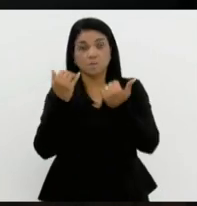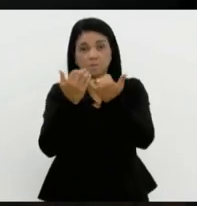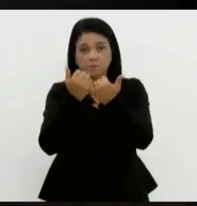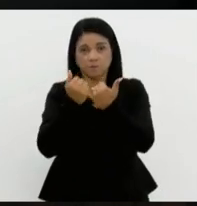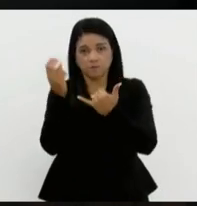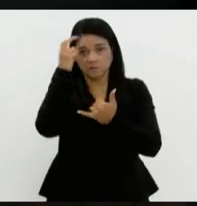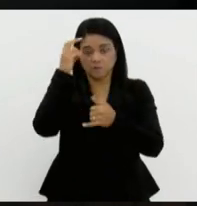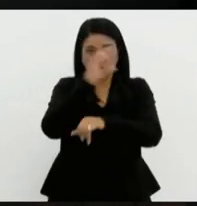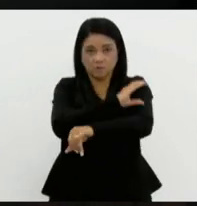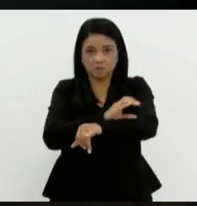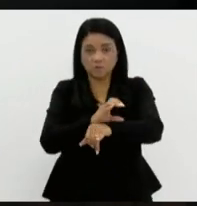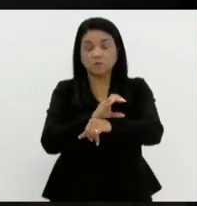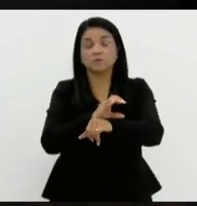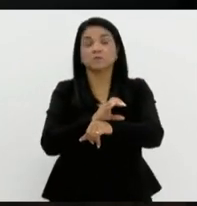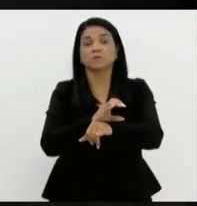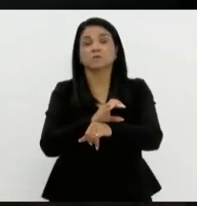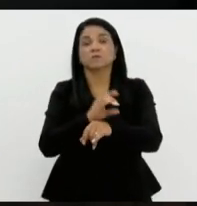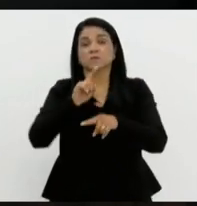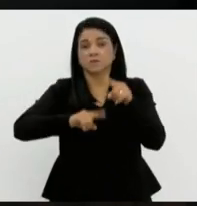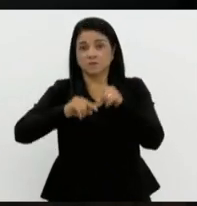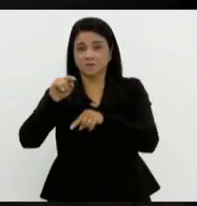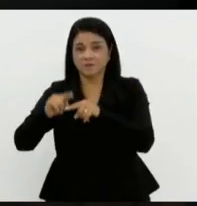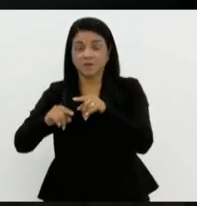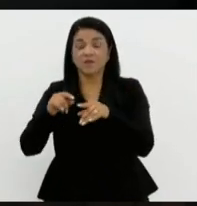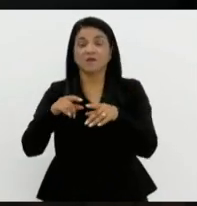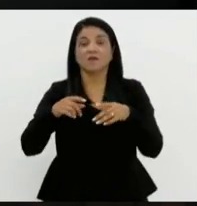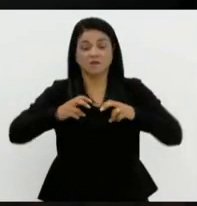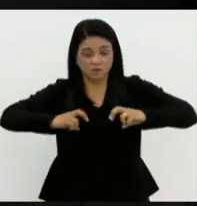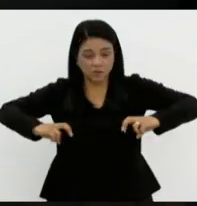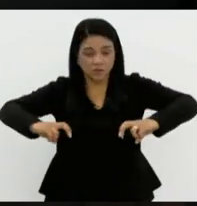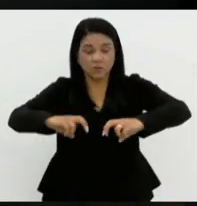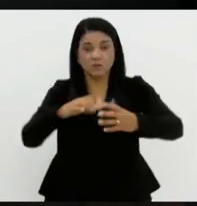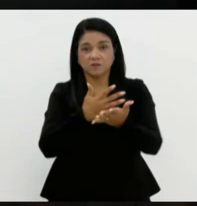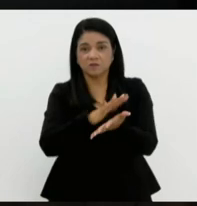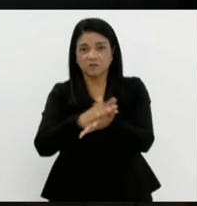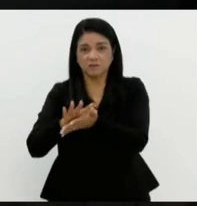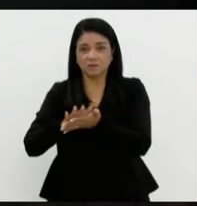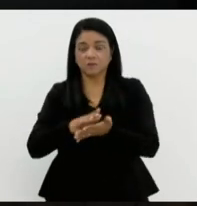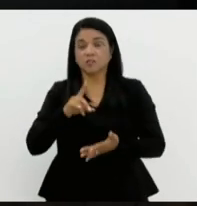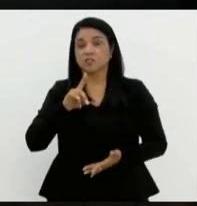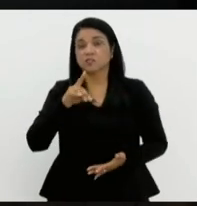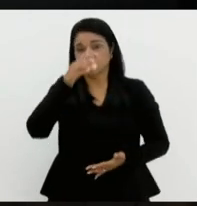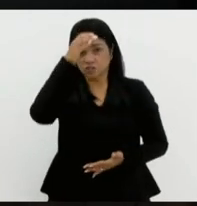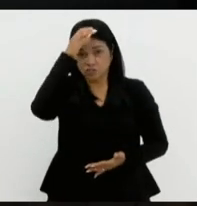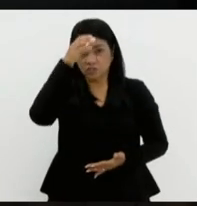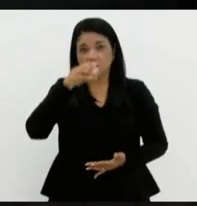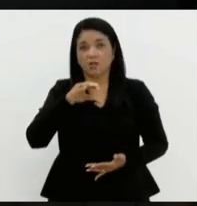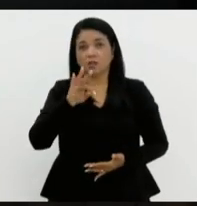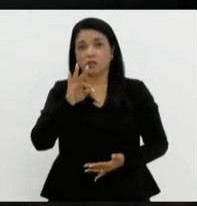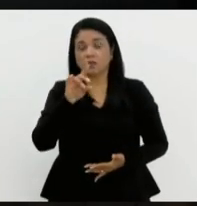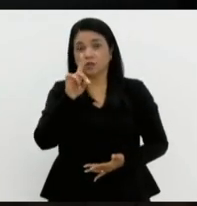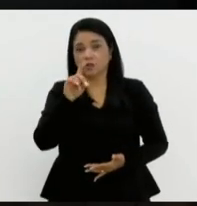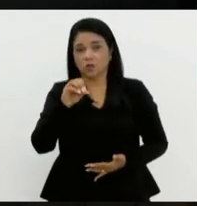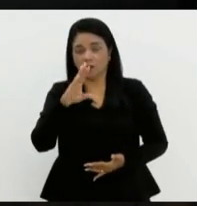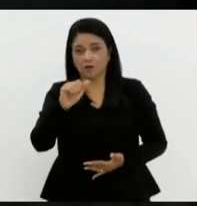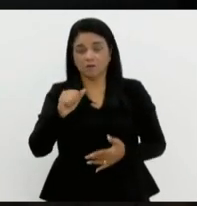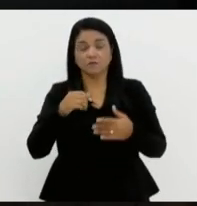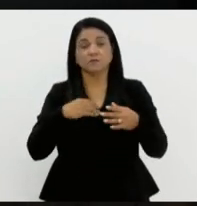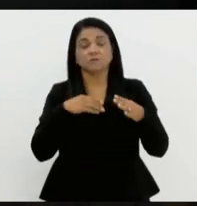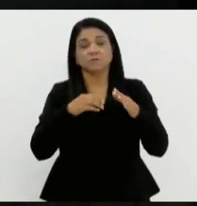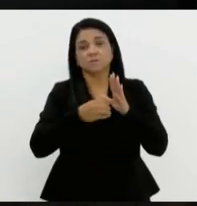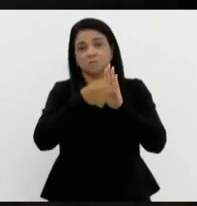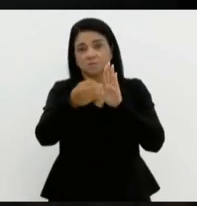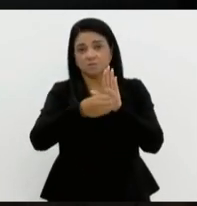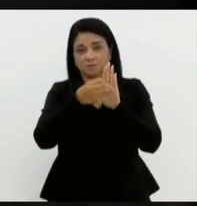cultural e material do Estado do Rio de Janeiro, a roda de samba Tia Doca e da outras providências. Pareceres das comissões